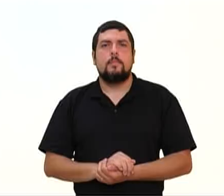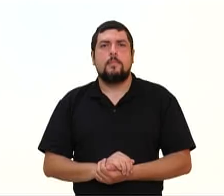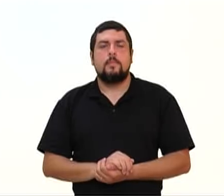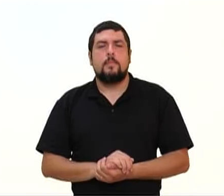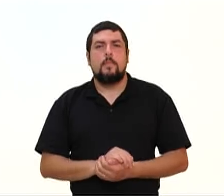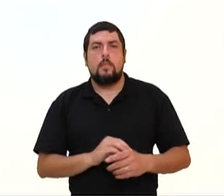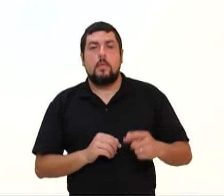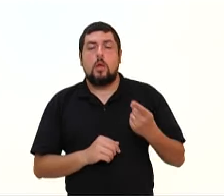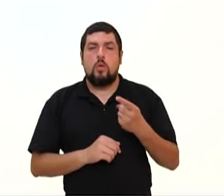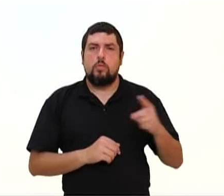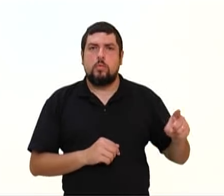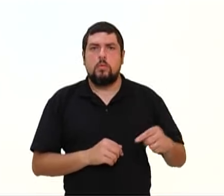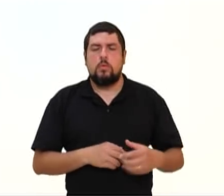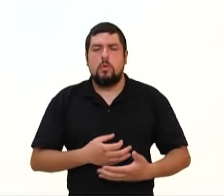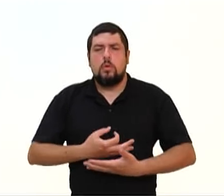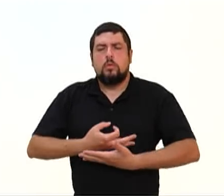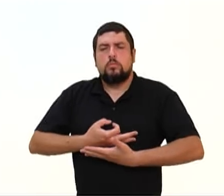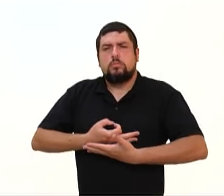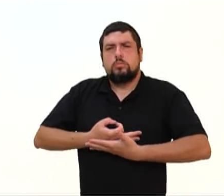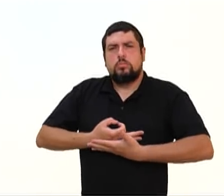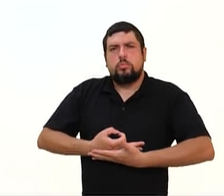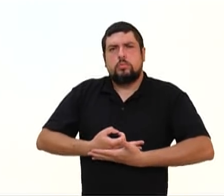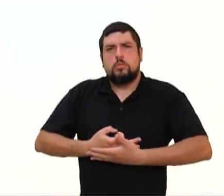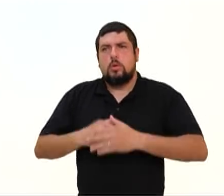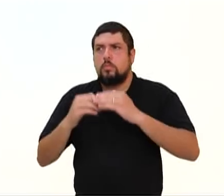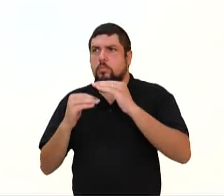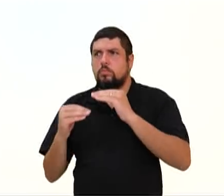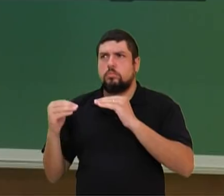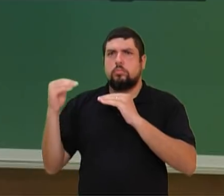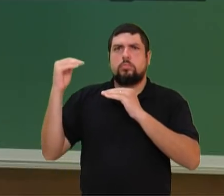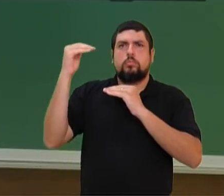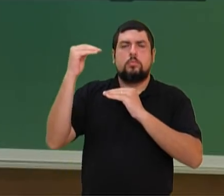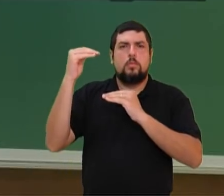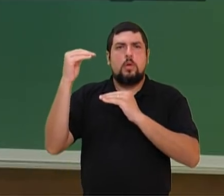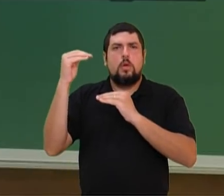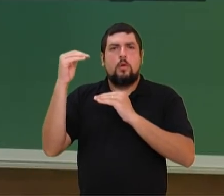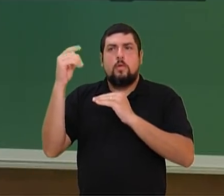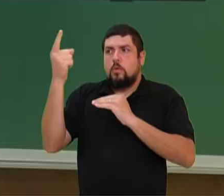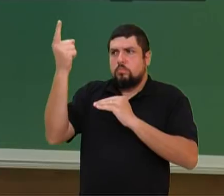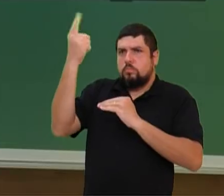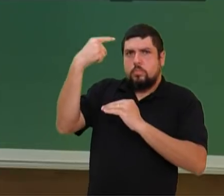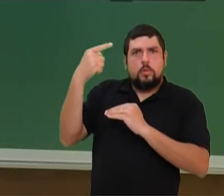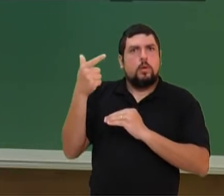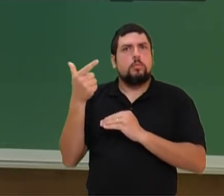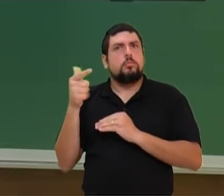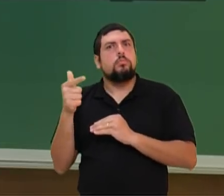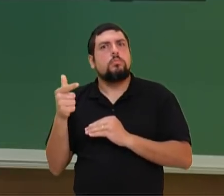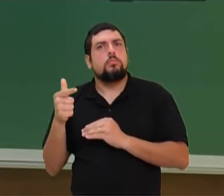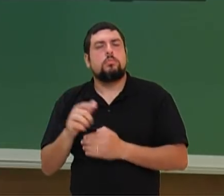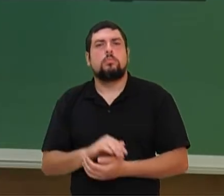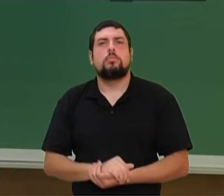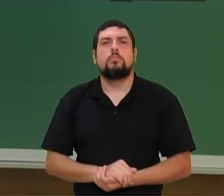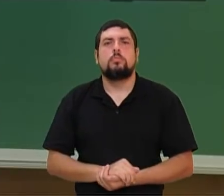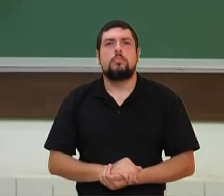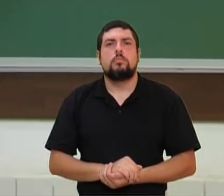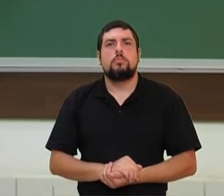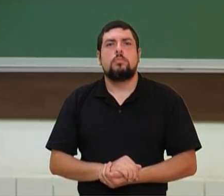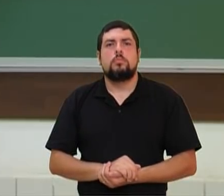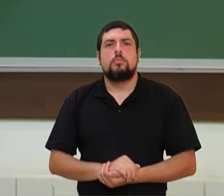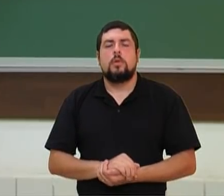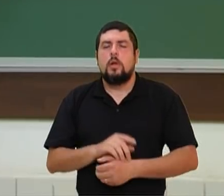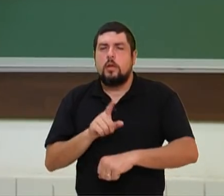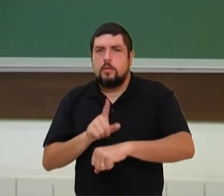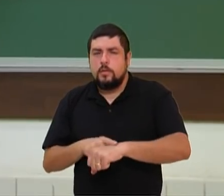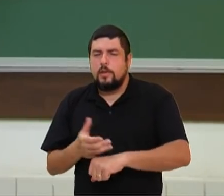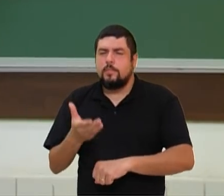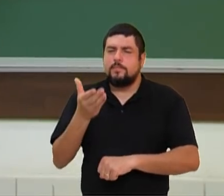budismo não reconhece nenhum ser superior capaz de dar ordem à humanidade. Tá? Vou deixar um tempo para vocês